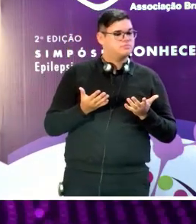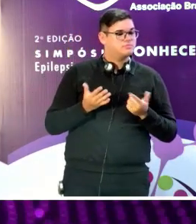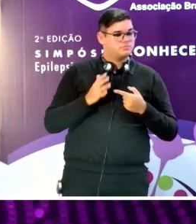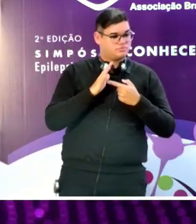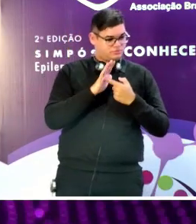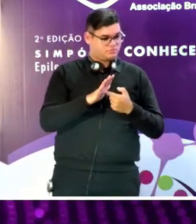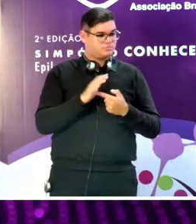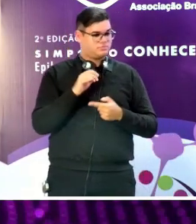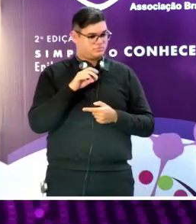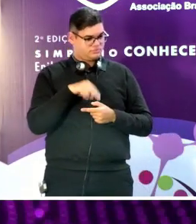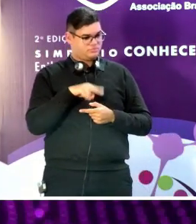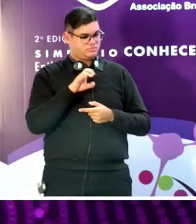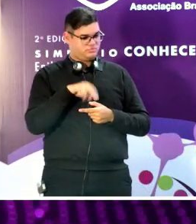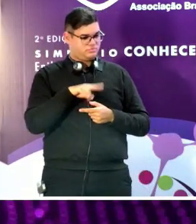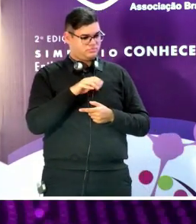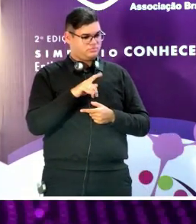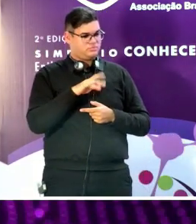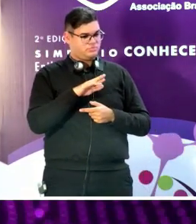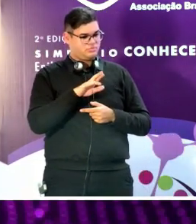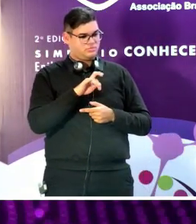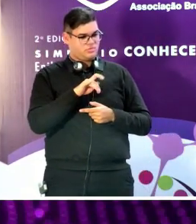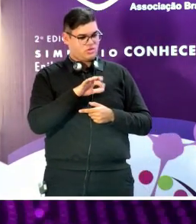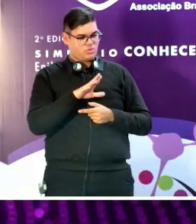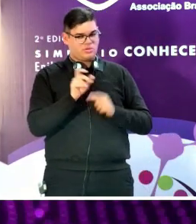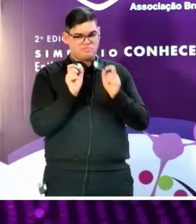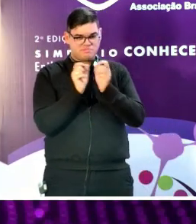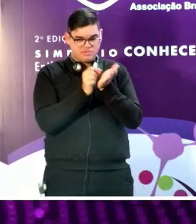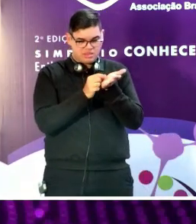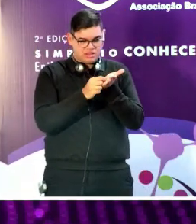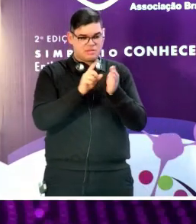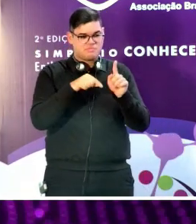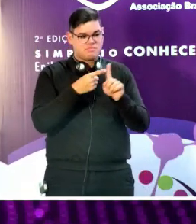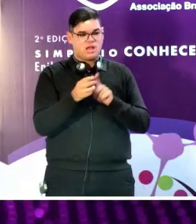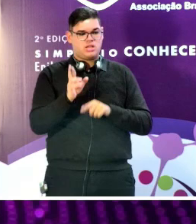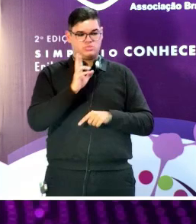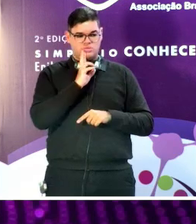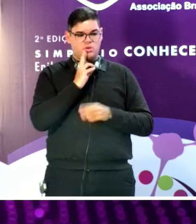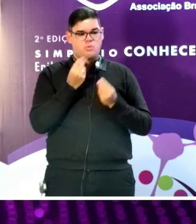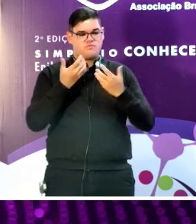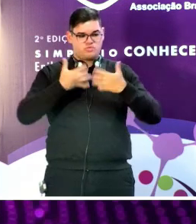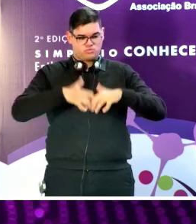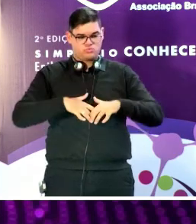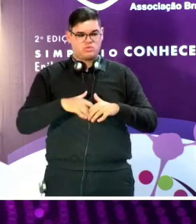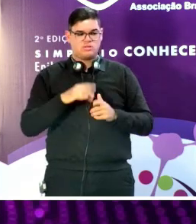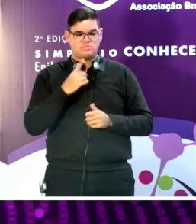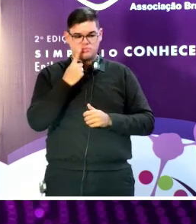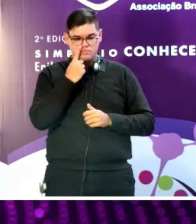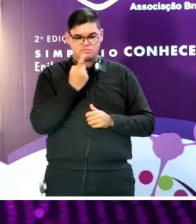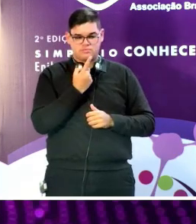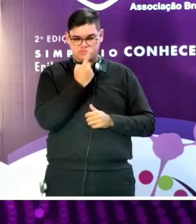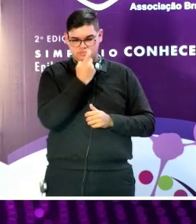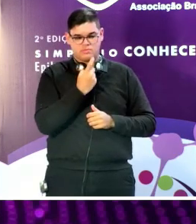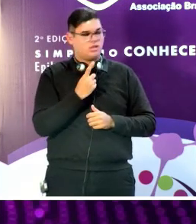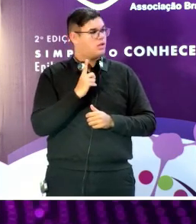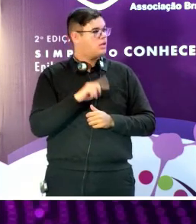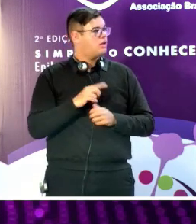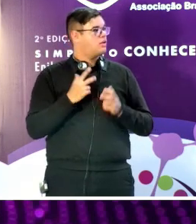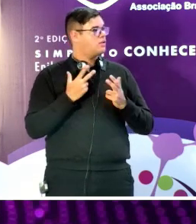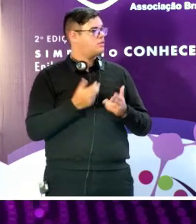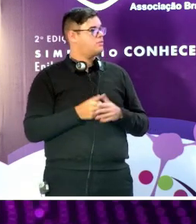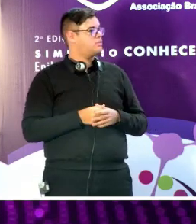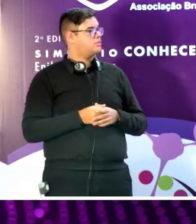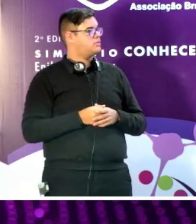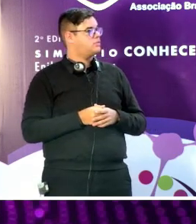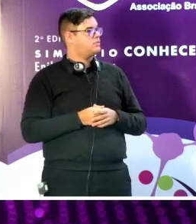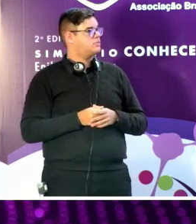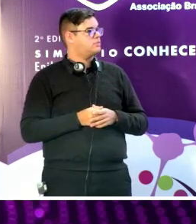nanopartícula e os resultados com spray intranasal. Tá? É o mesmo modelo de